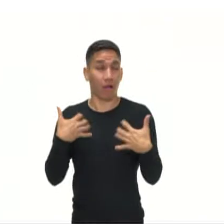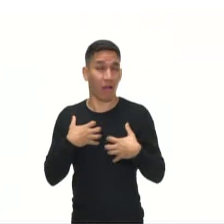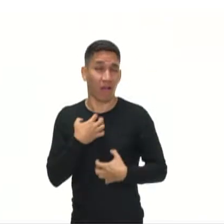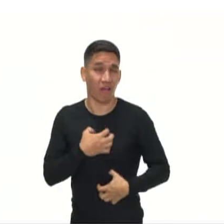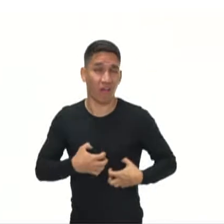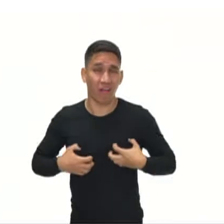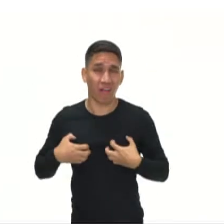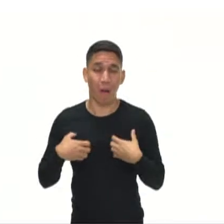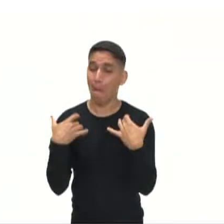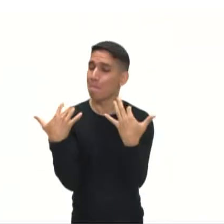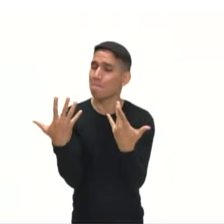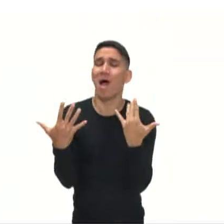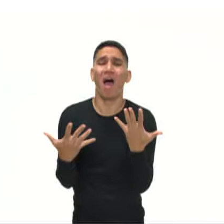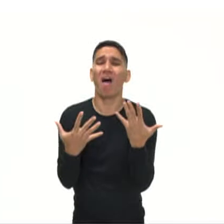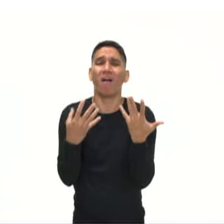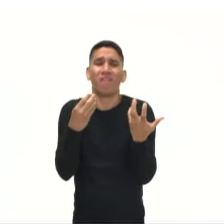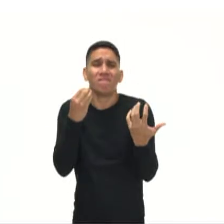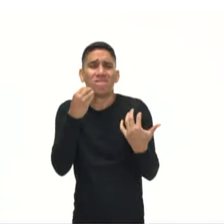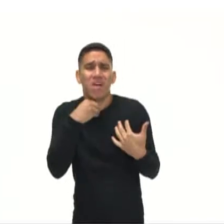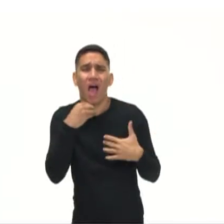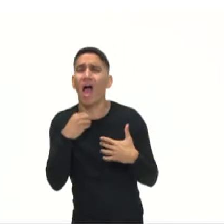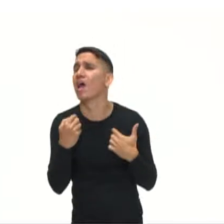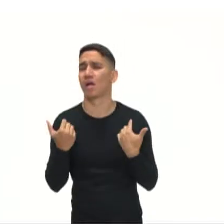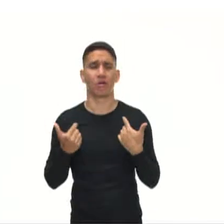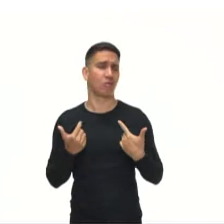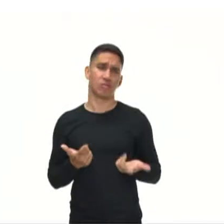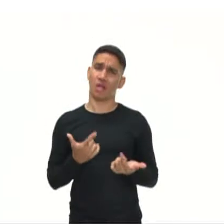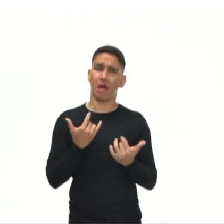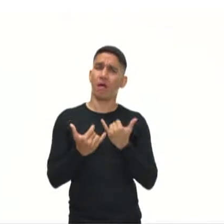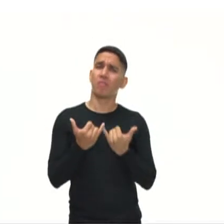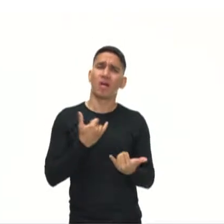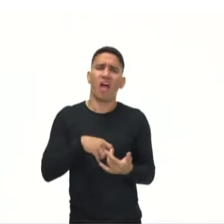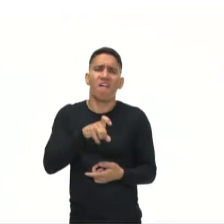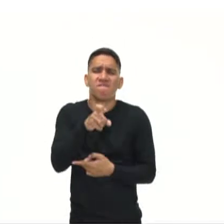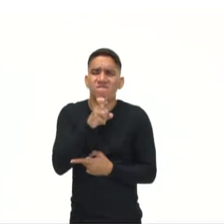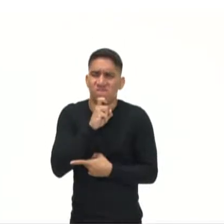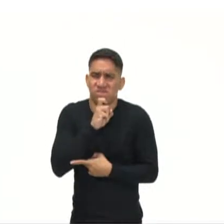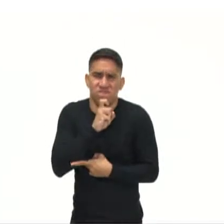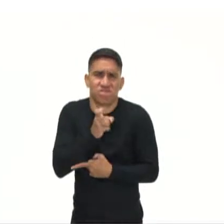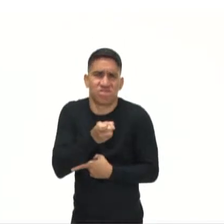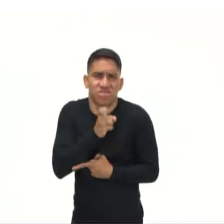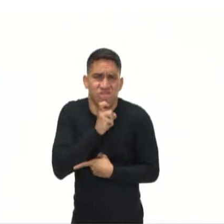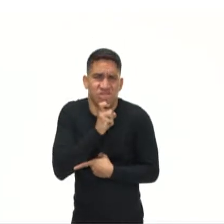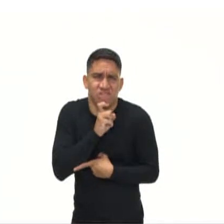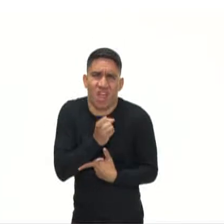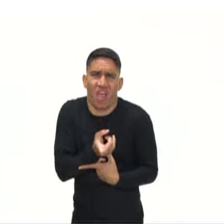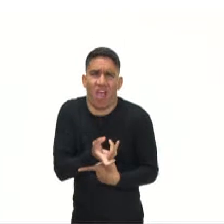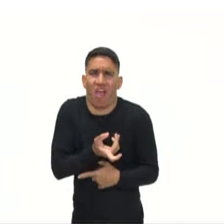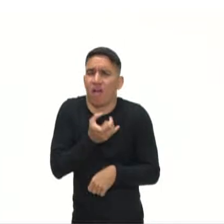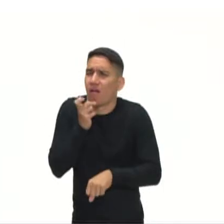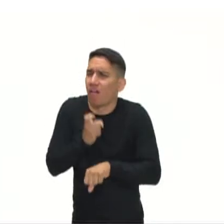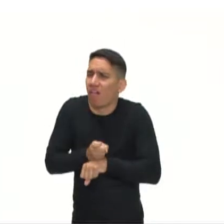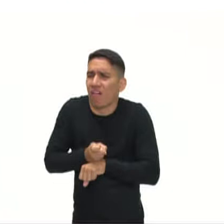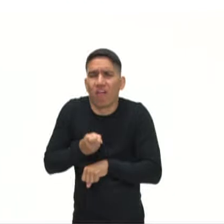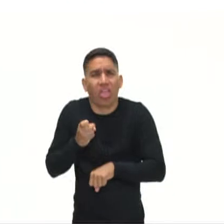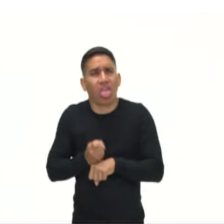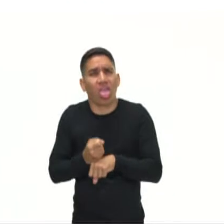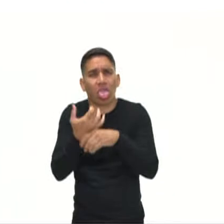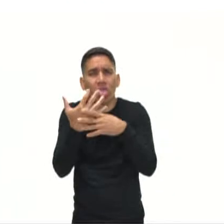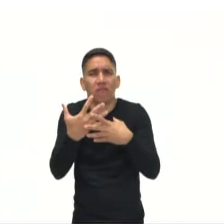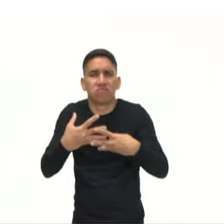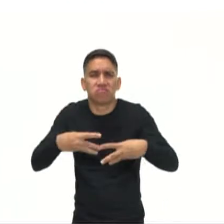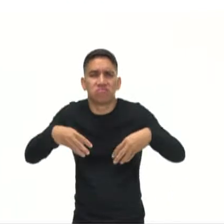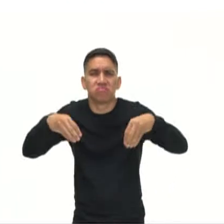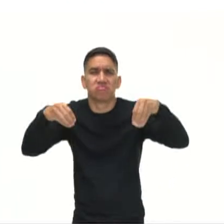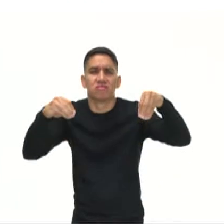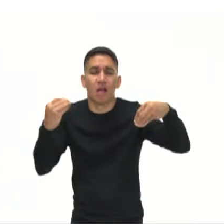estas mãos sem força, tão paradas e frias e mortas. Eu não tinha este